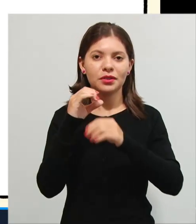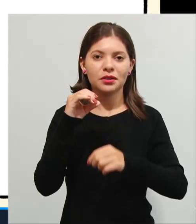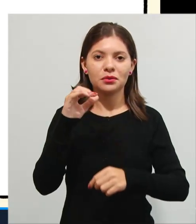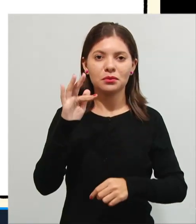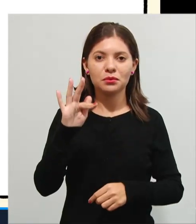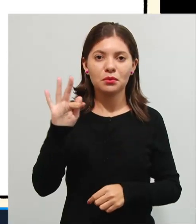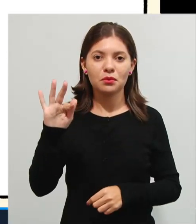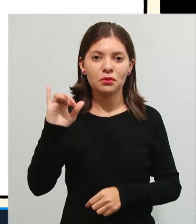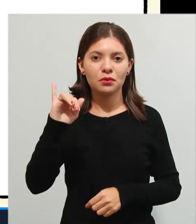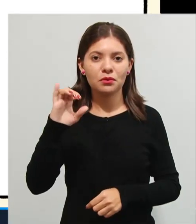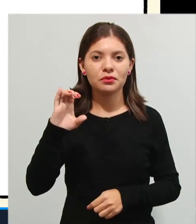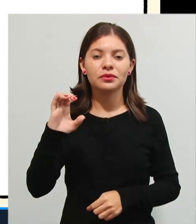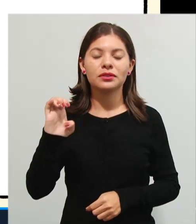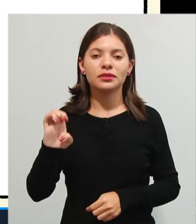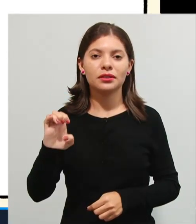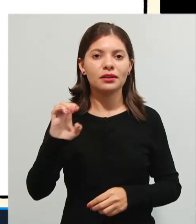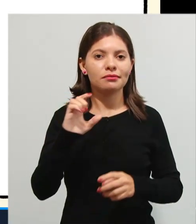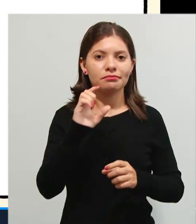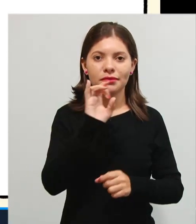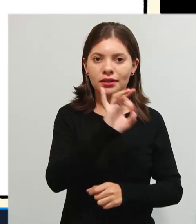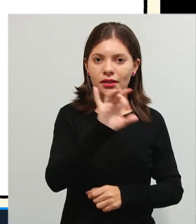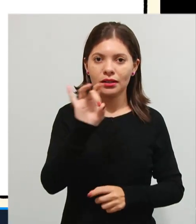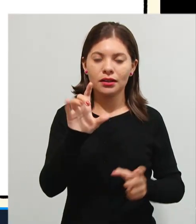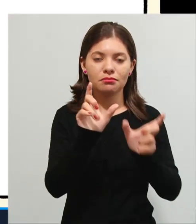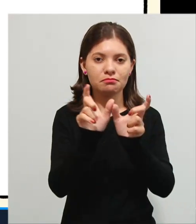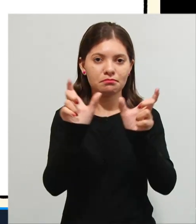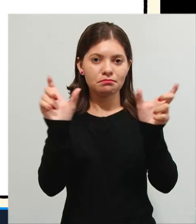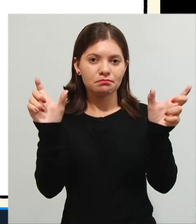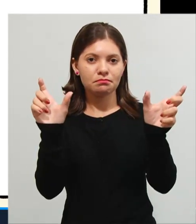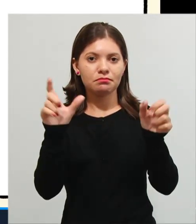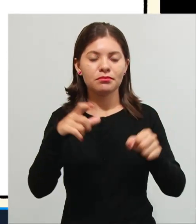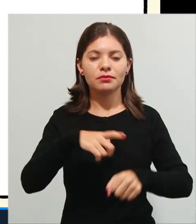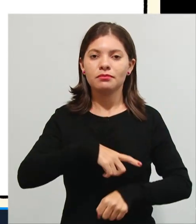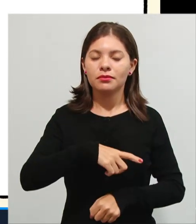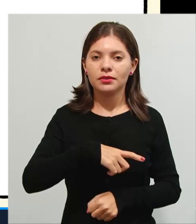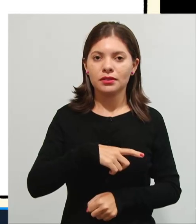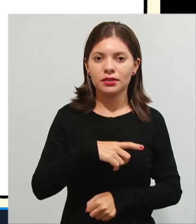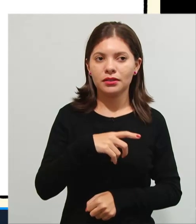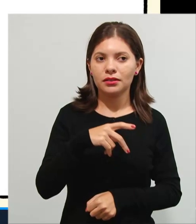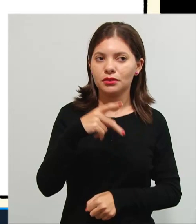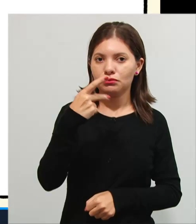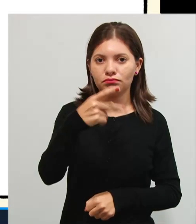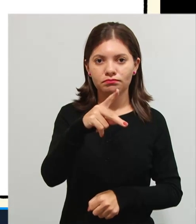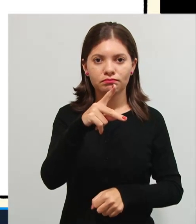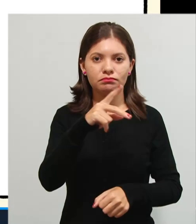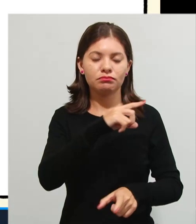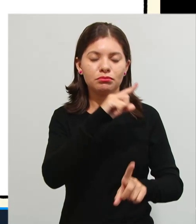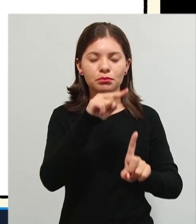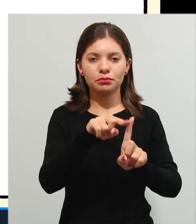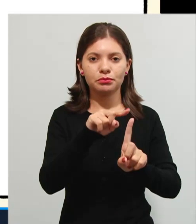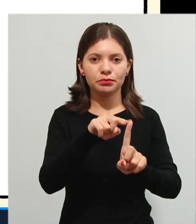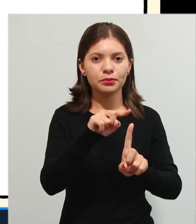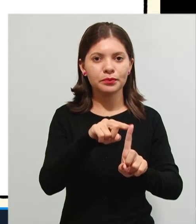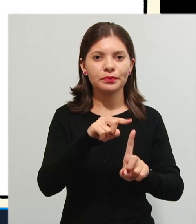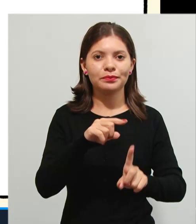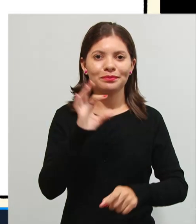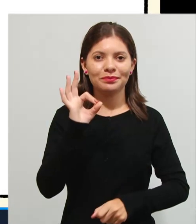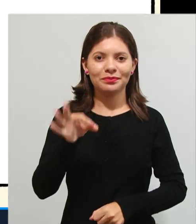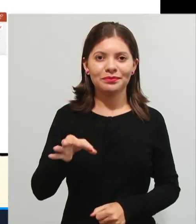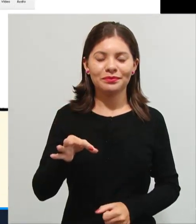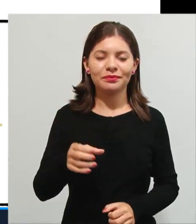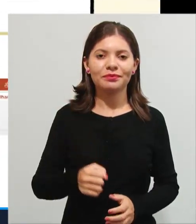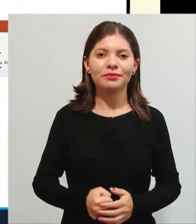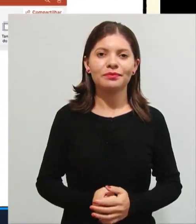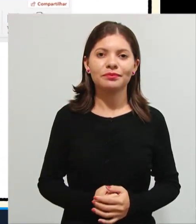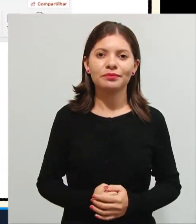entender que cada menuzinho tem os seus botões, que tem as suas funcionalidades, tá certo?